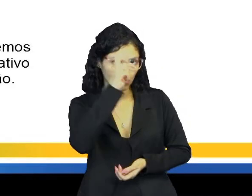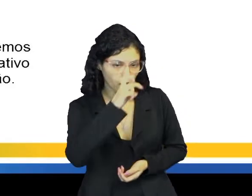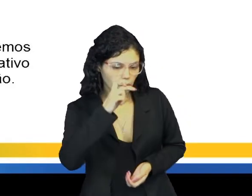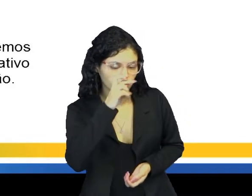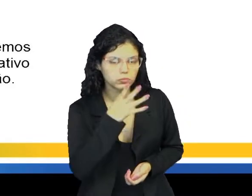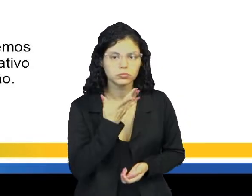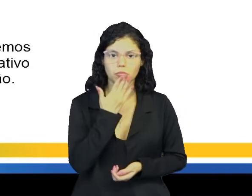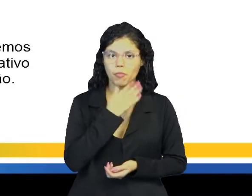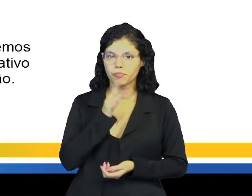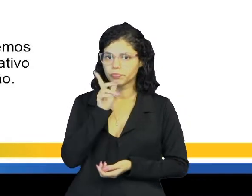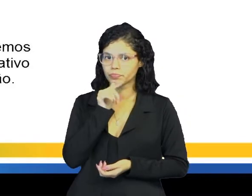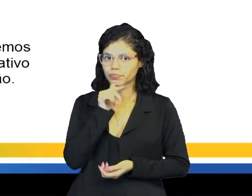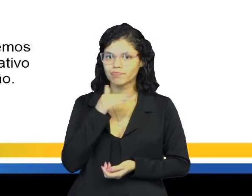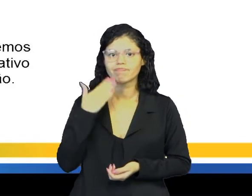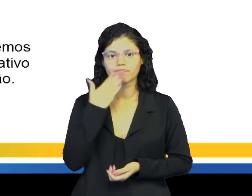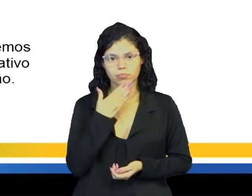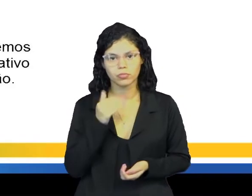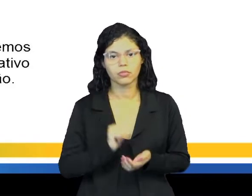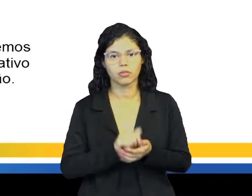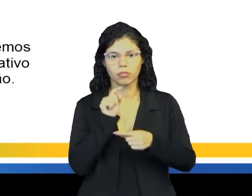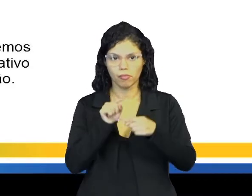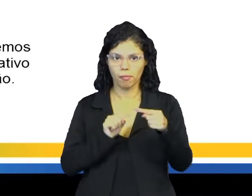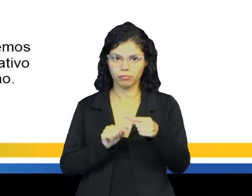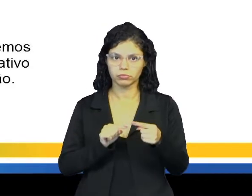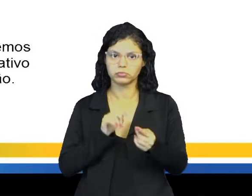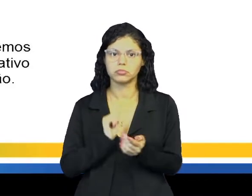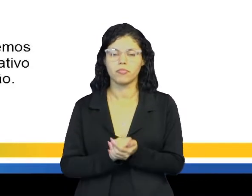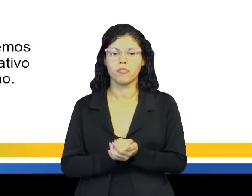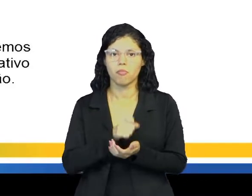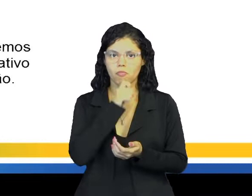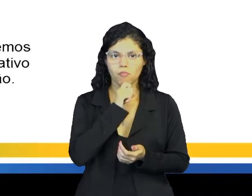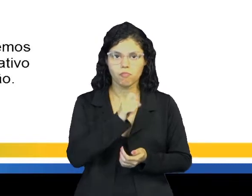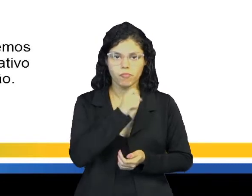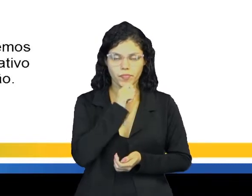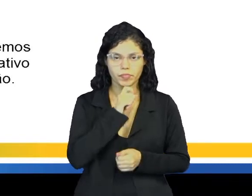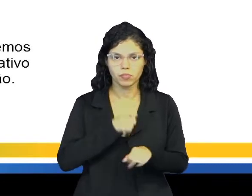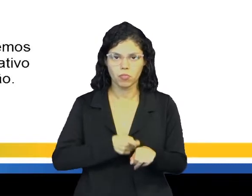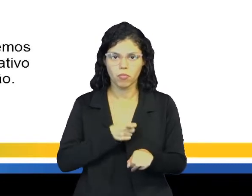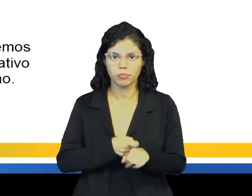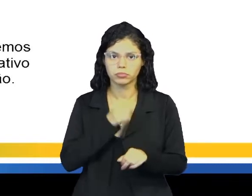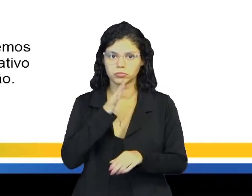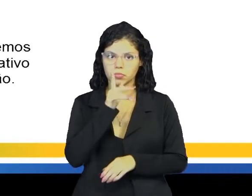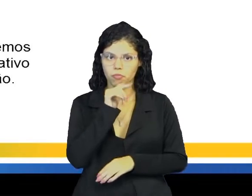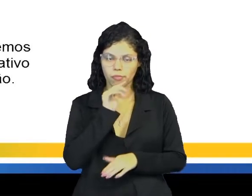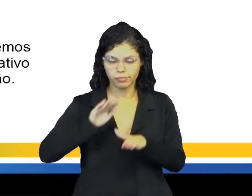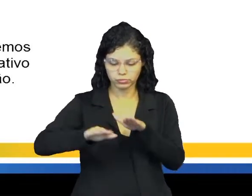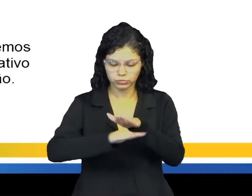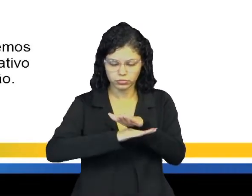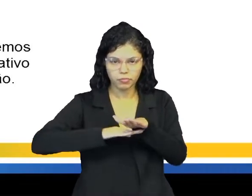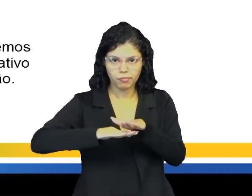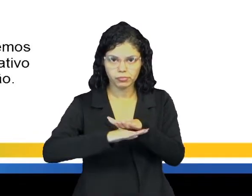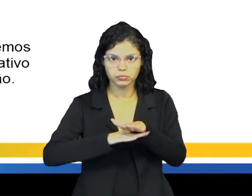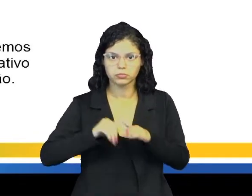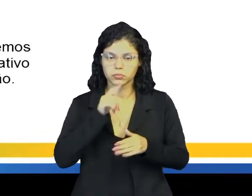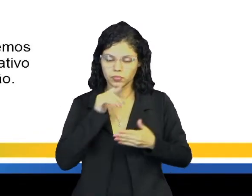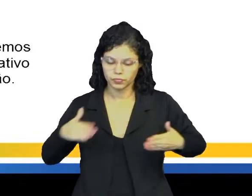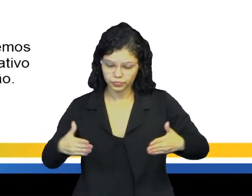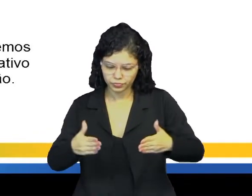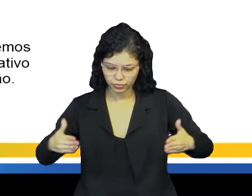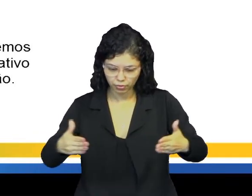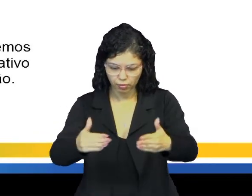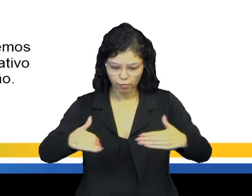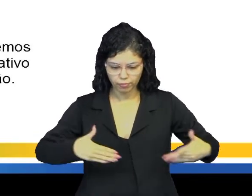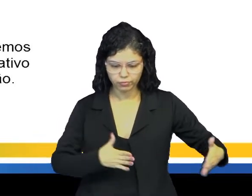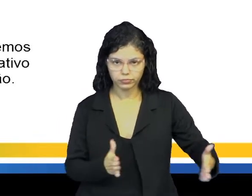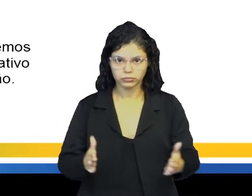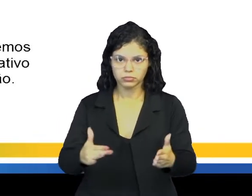analisar essa água doce, ela está dividida entre calotas polares, águas subterrâneas, rios e lagos e